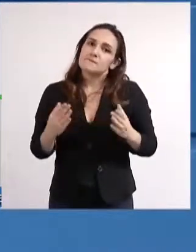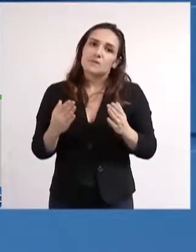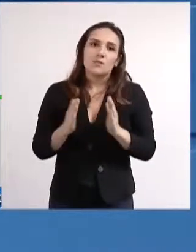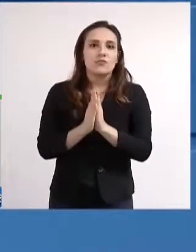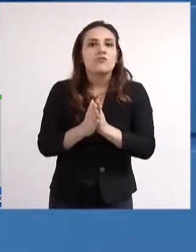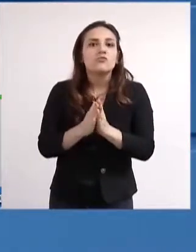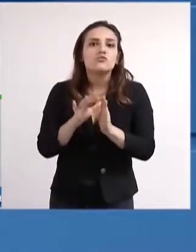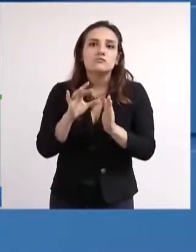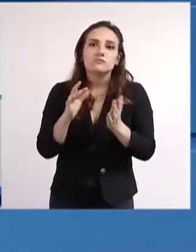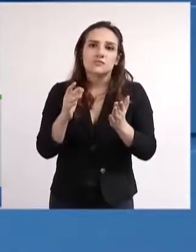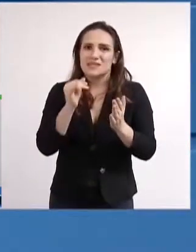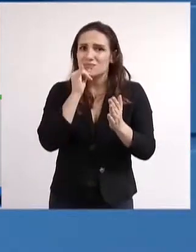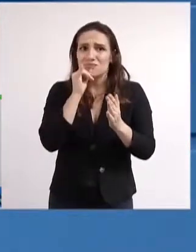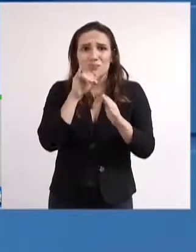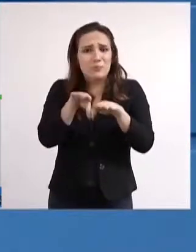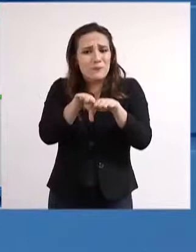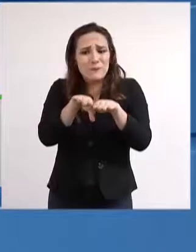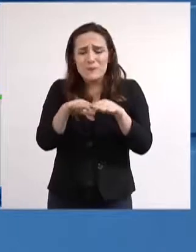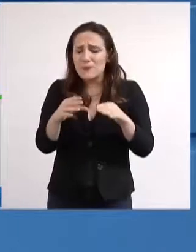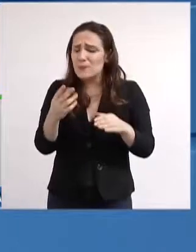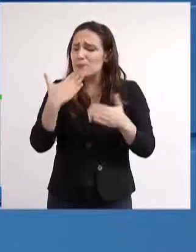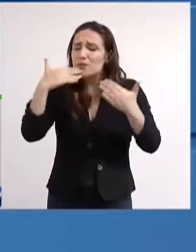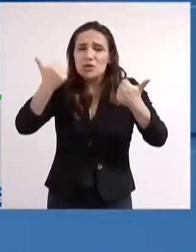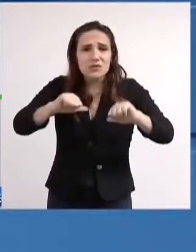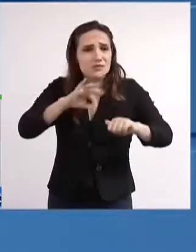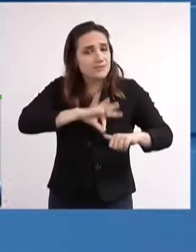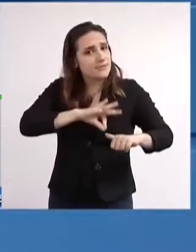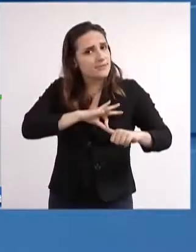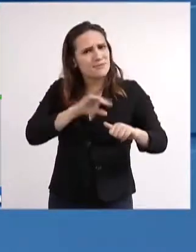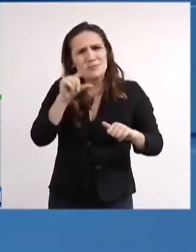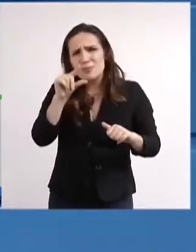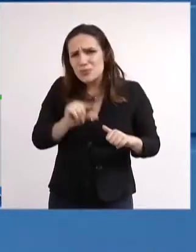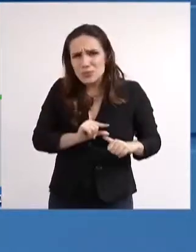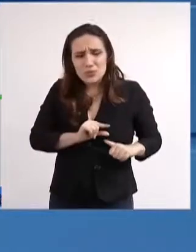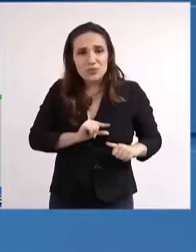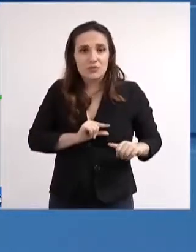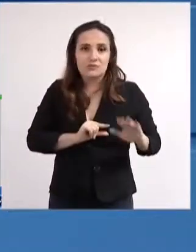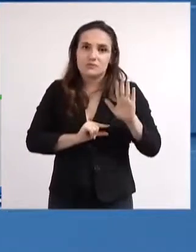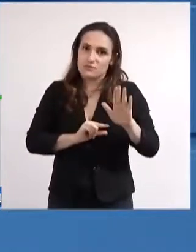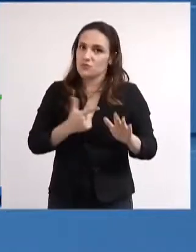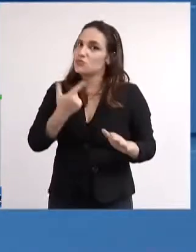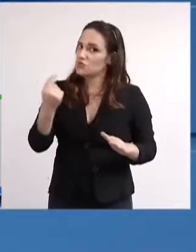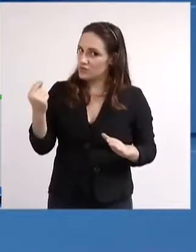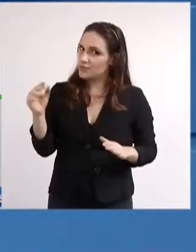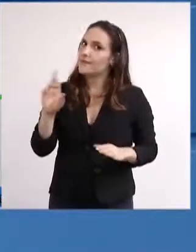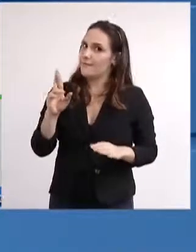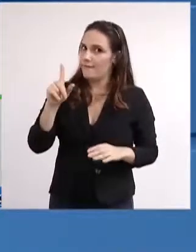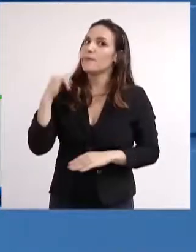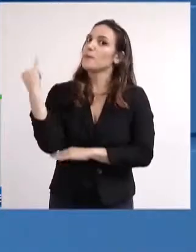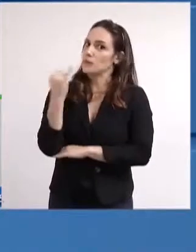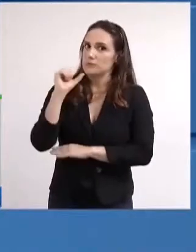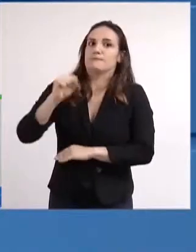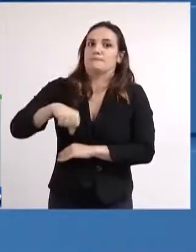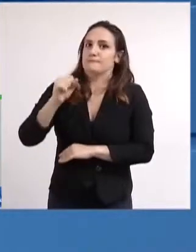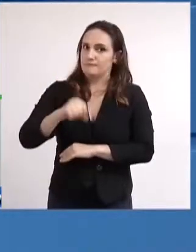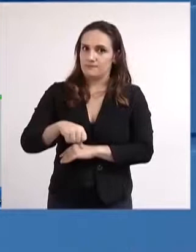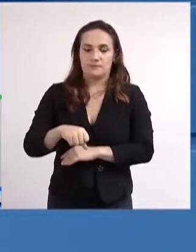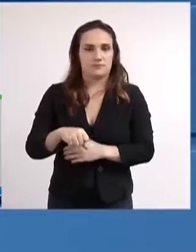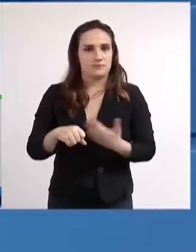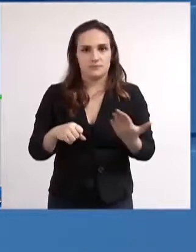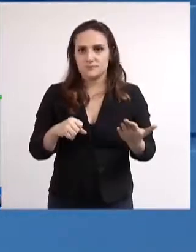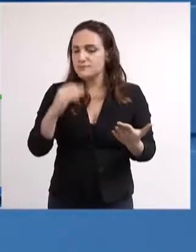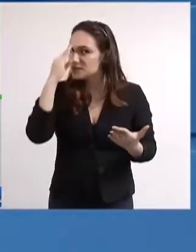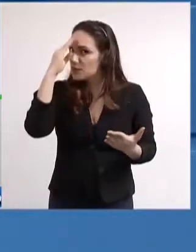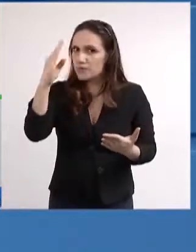um salário, os menores salários do Estado, e esses R$200, ele efetivamente possui uma importância vital